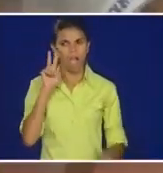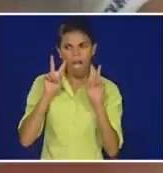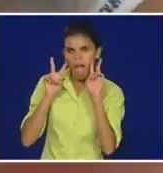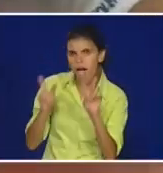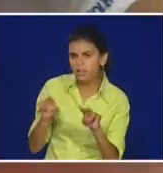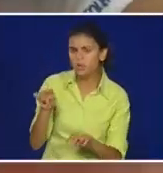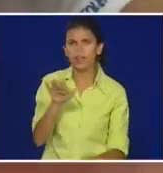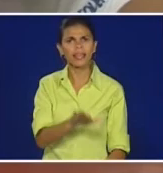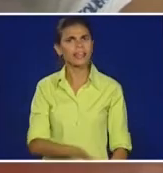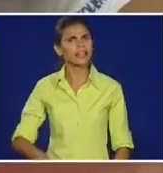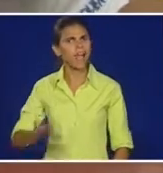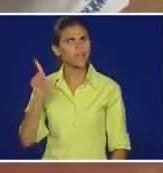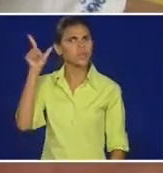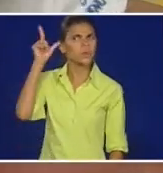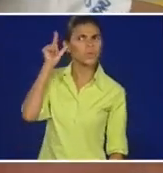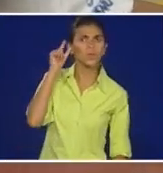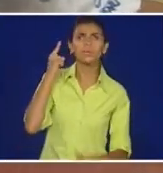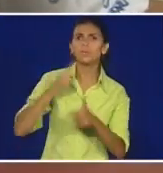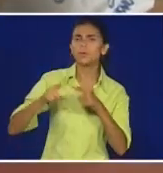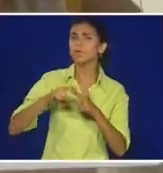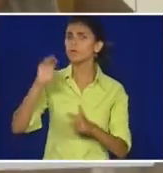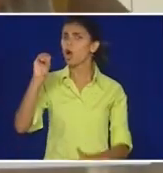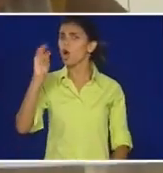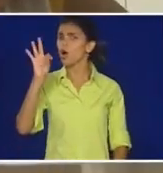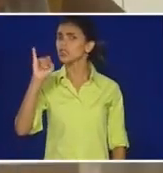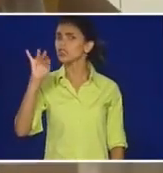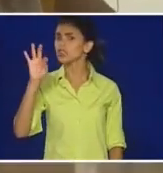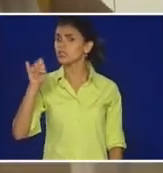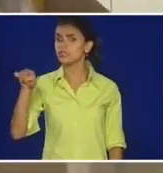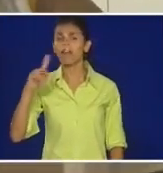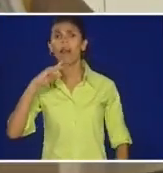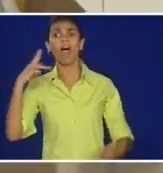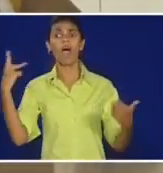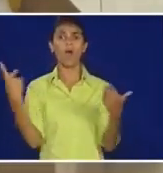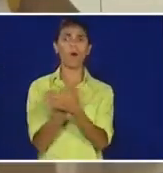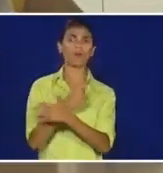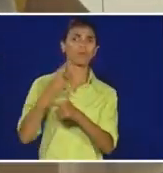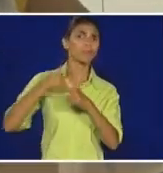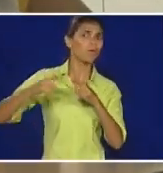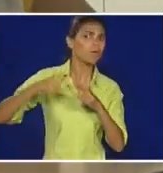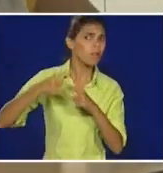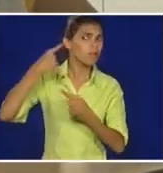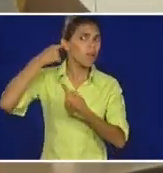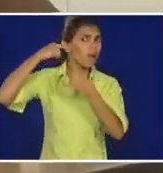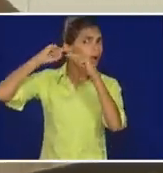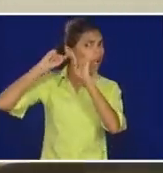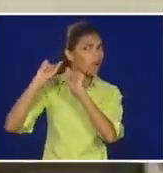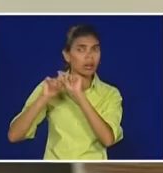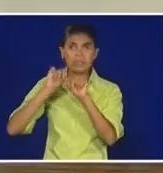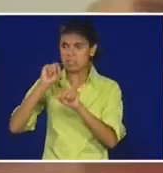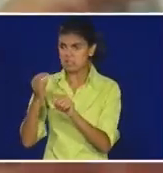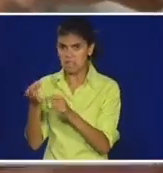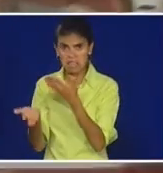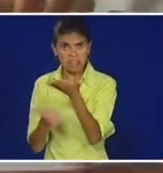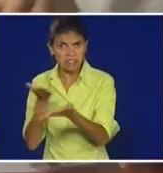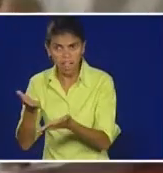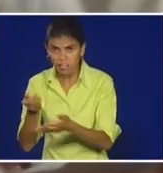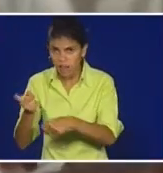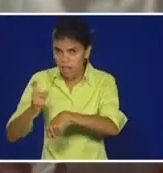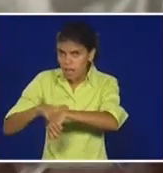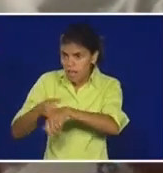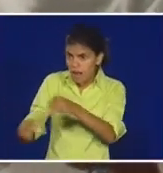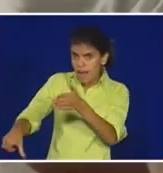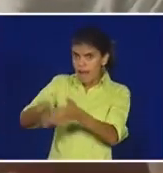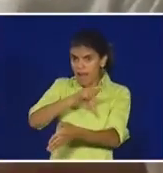apresentam otites de repetição, uma vez que essas infecções do ouvido médio, se não tratadas a tempo, podem levar a uma